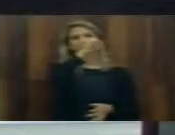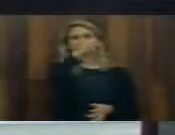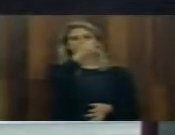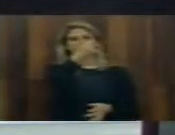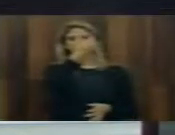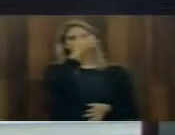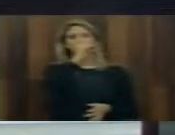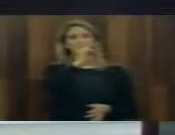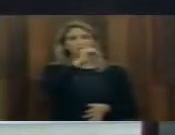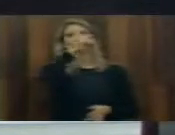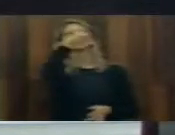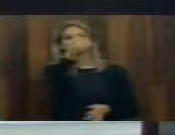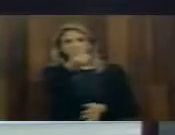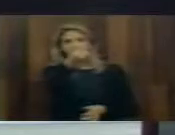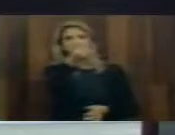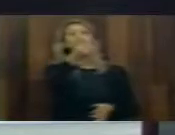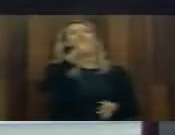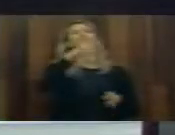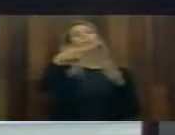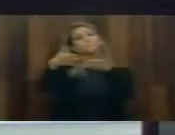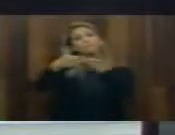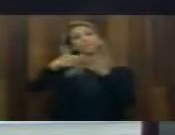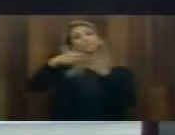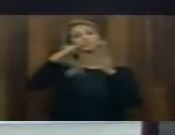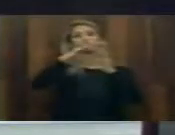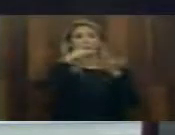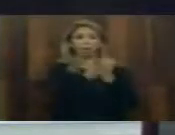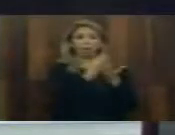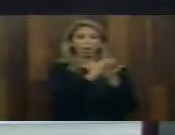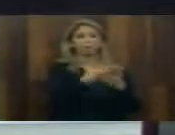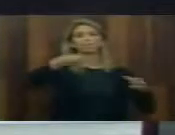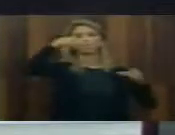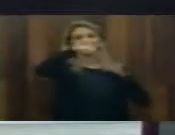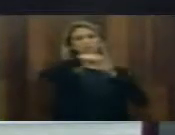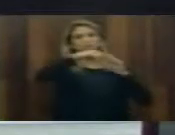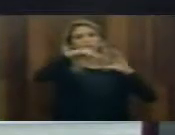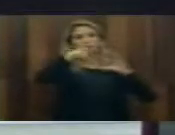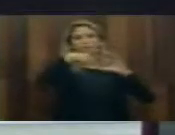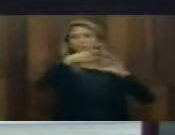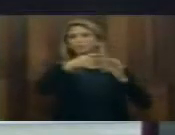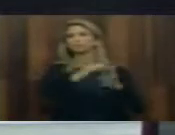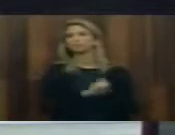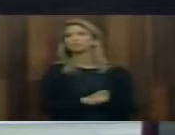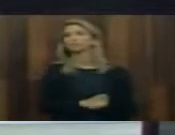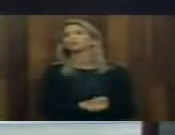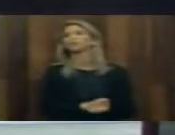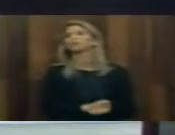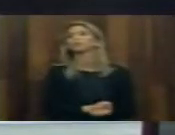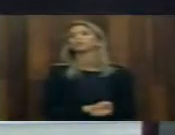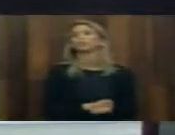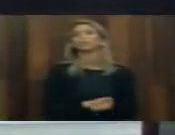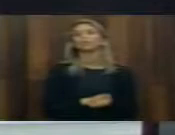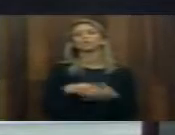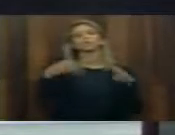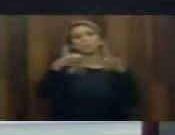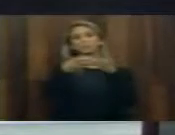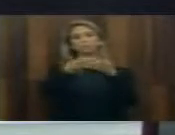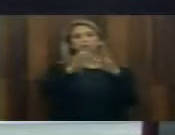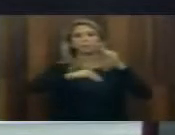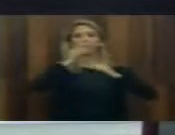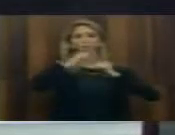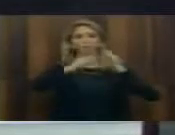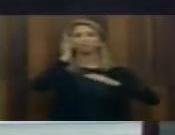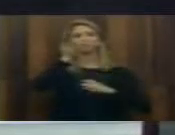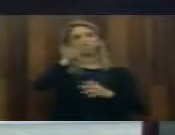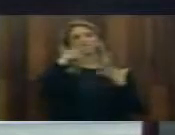6/17, que cria a escola do Legislativo Municipal. As comissões técnicas reunidas exararam